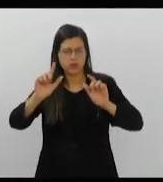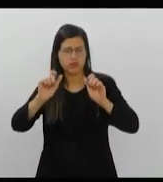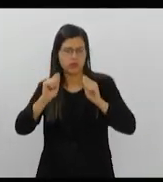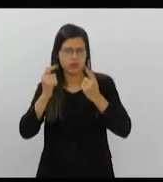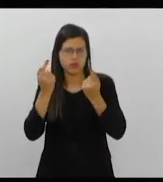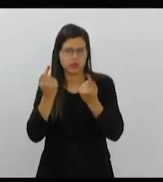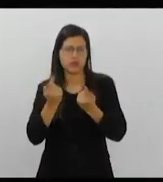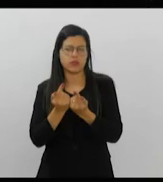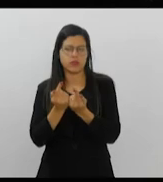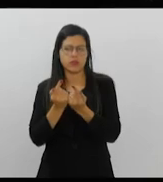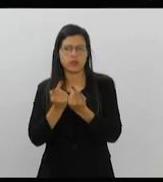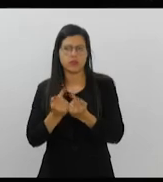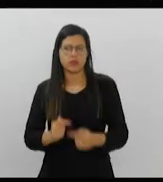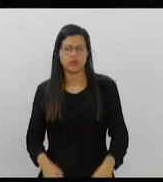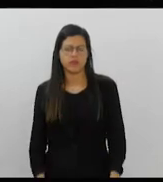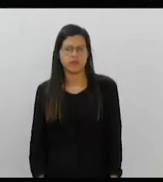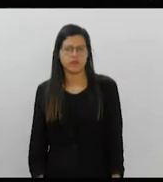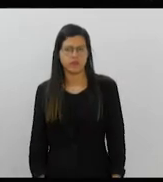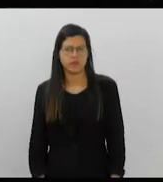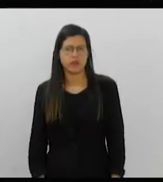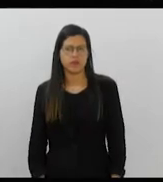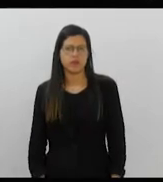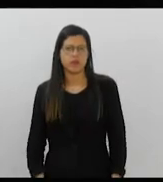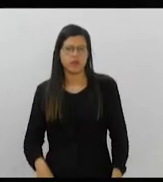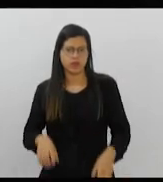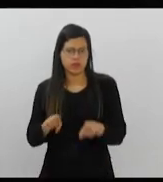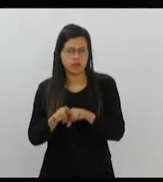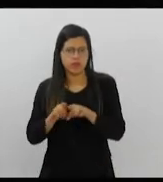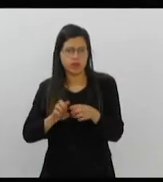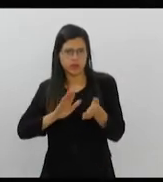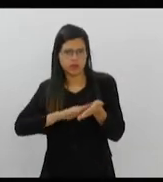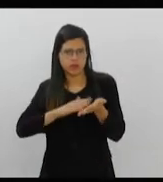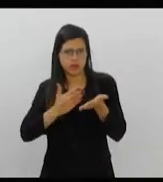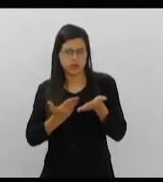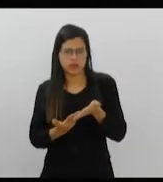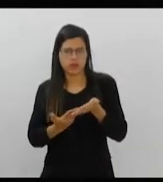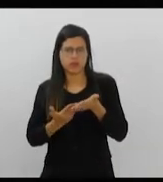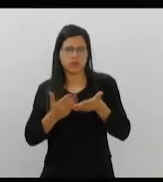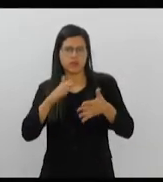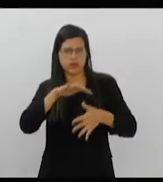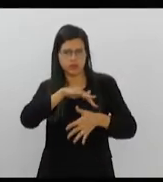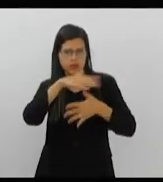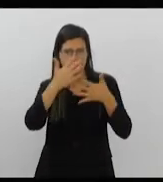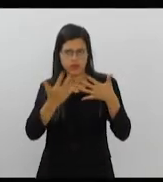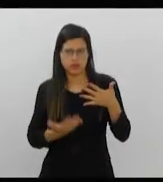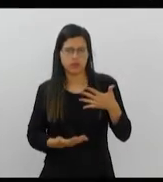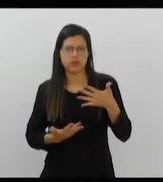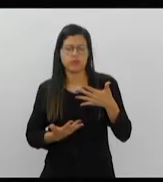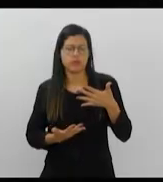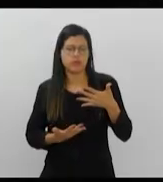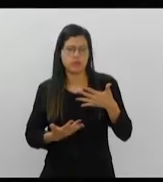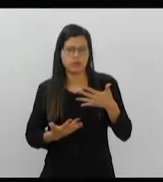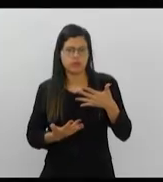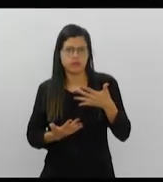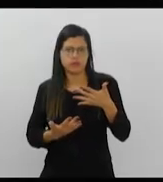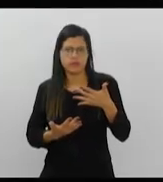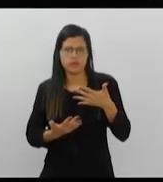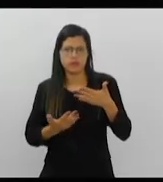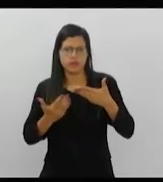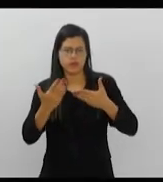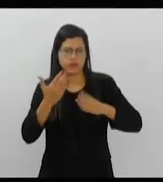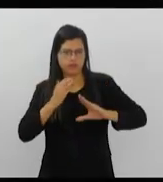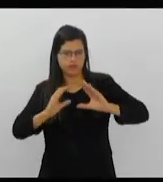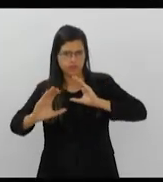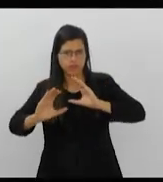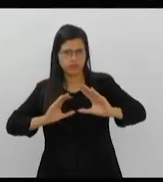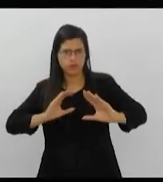TV Alerge, senhora intérprete da língua de Libras, que leva